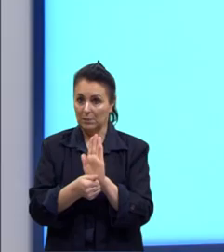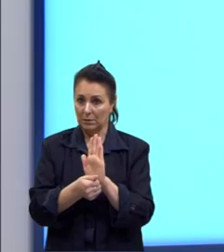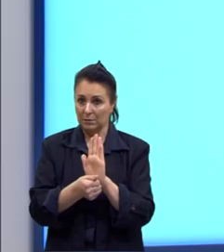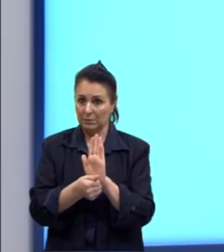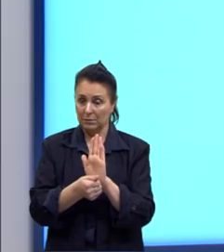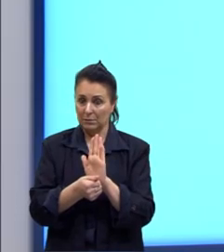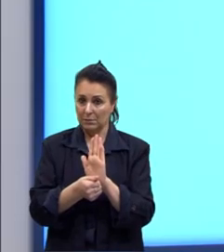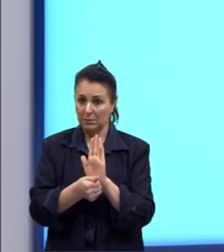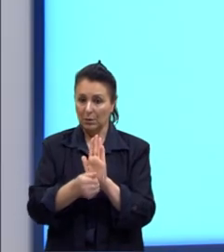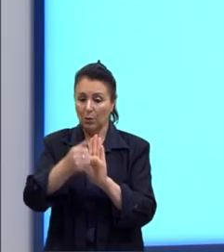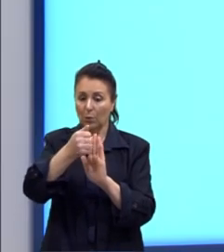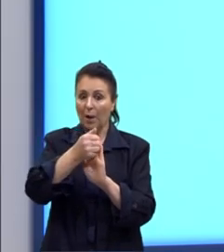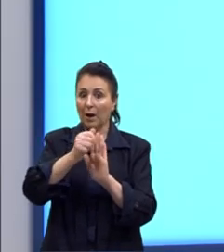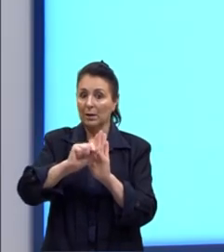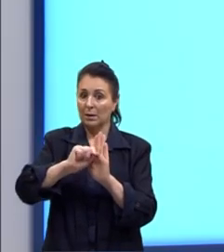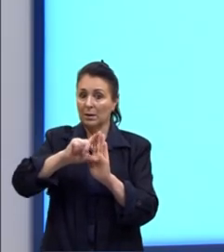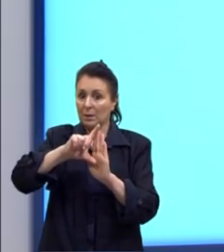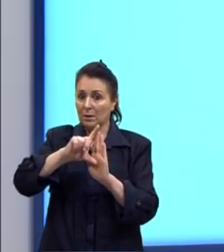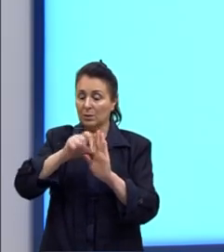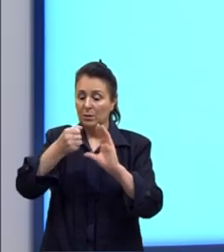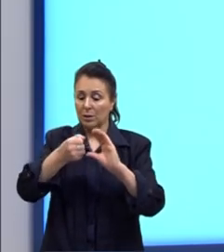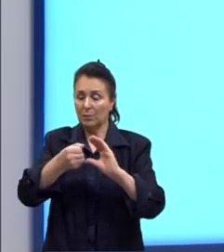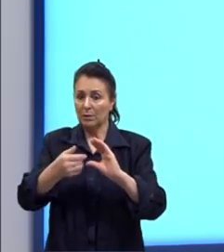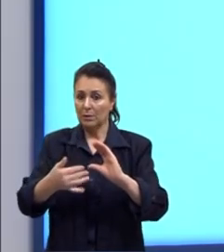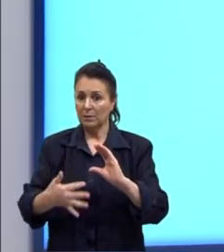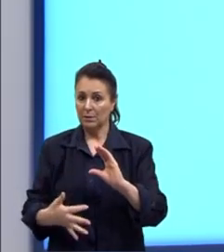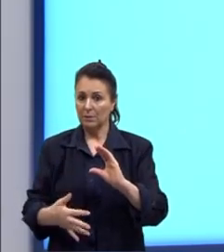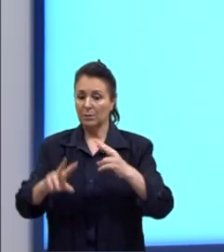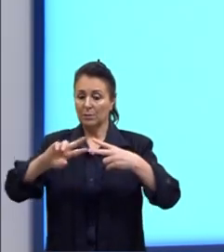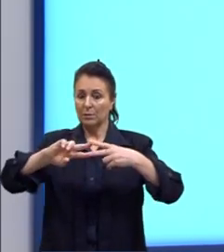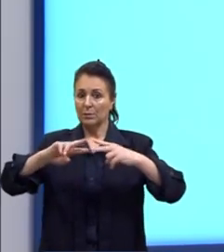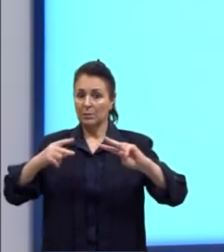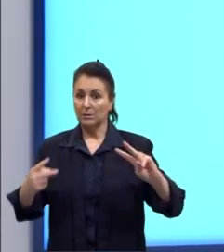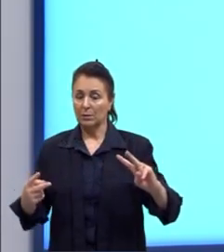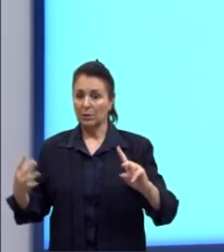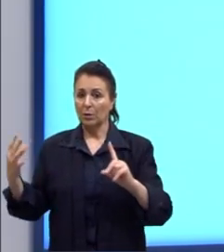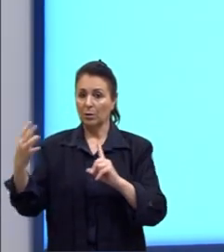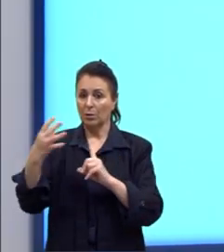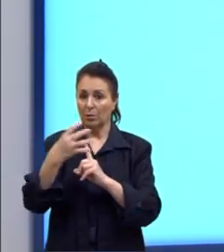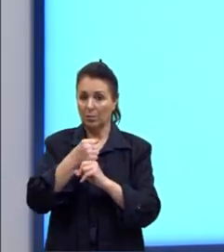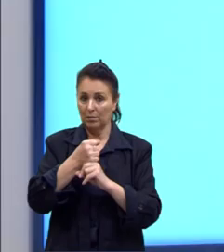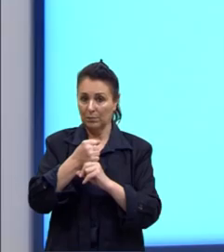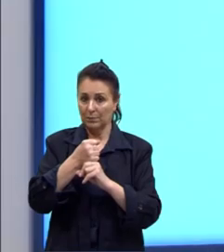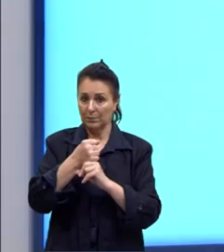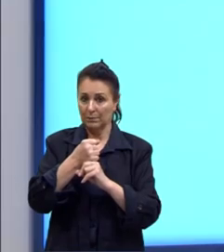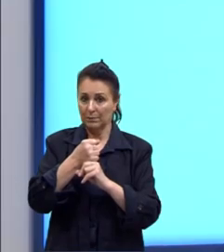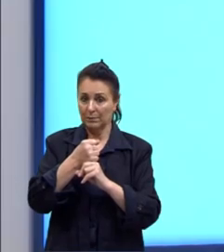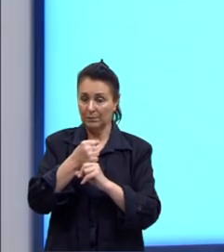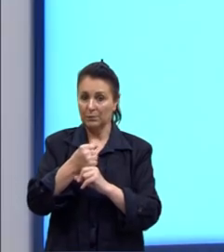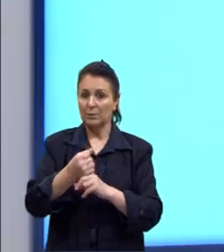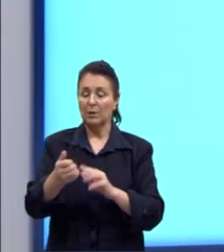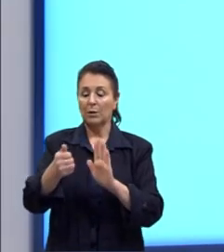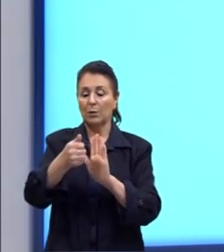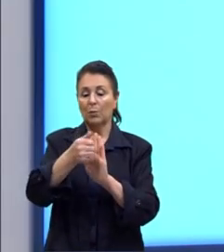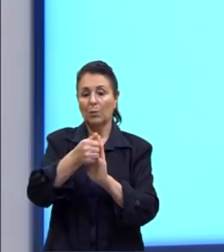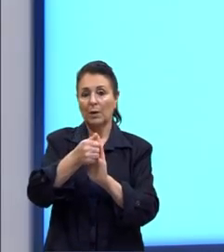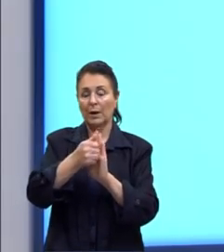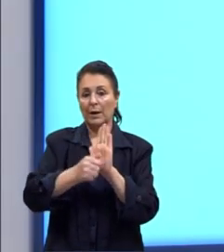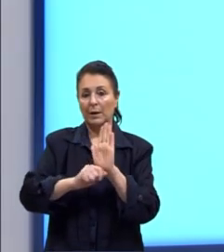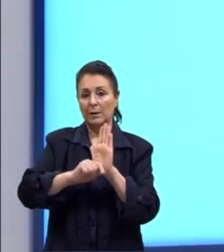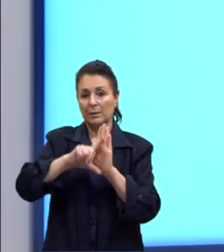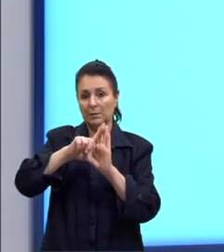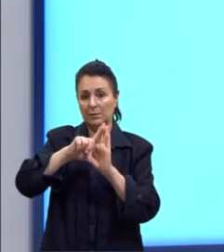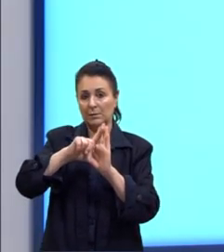razão aqui é uma característica é um gene dominante né o ar com letra maiúscula